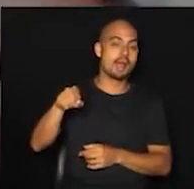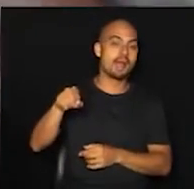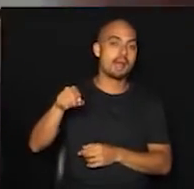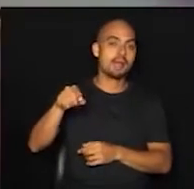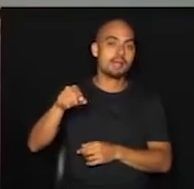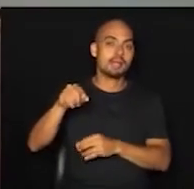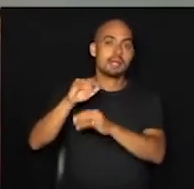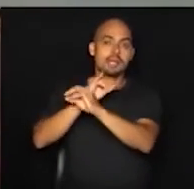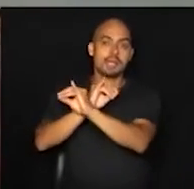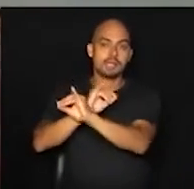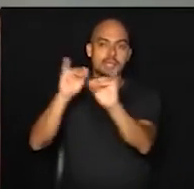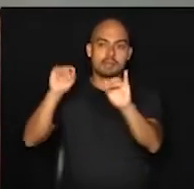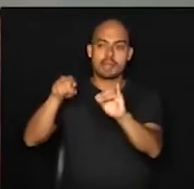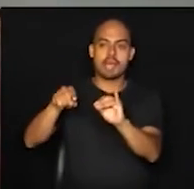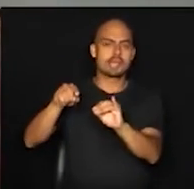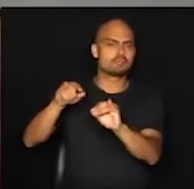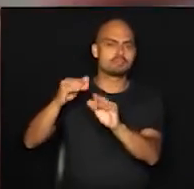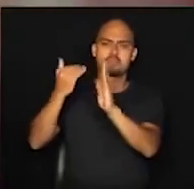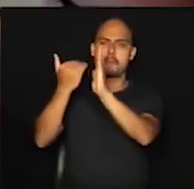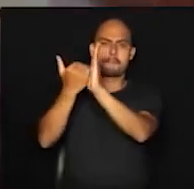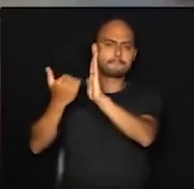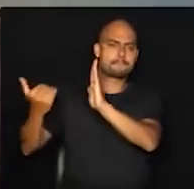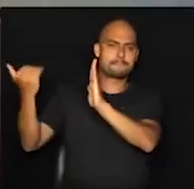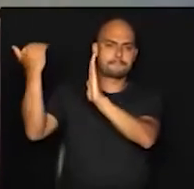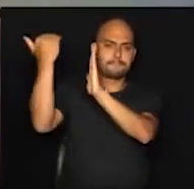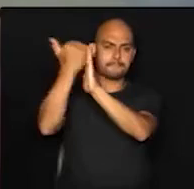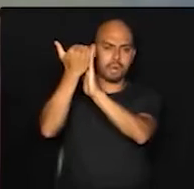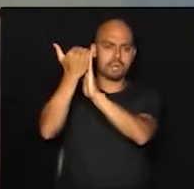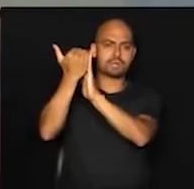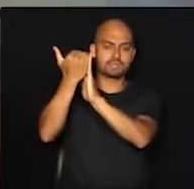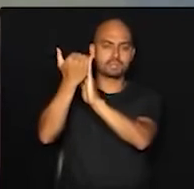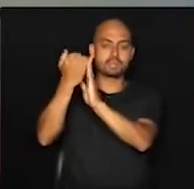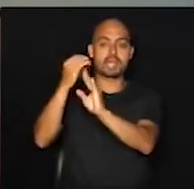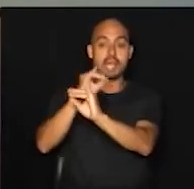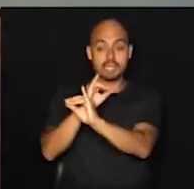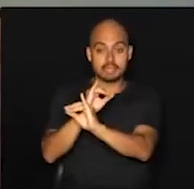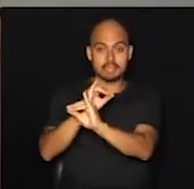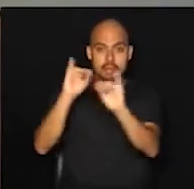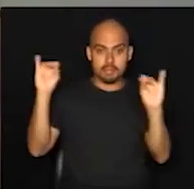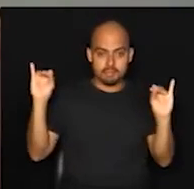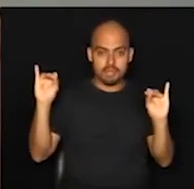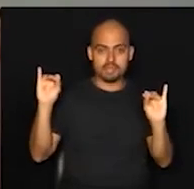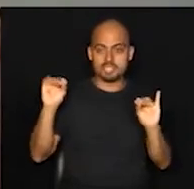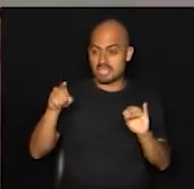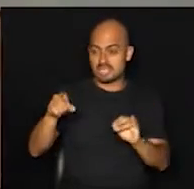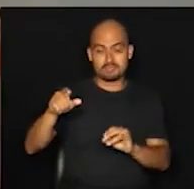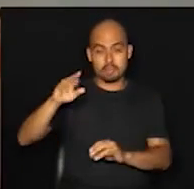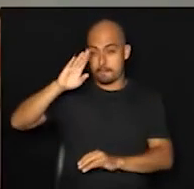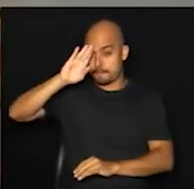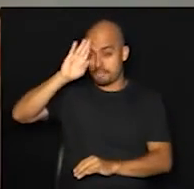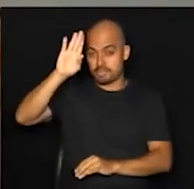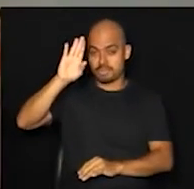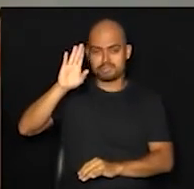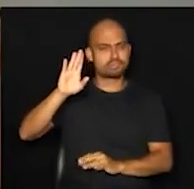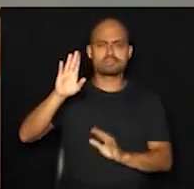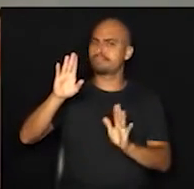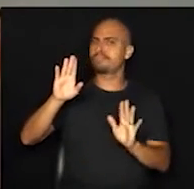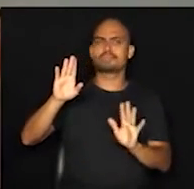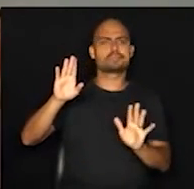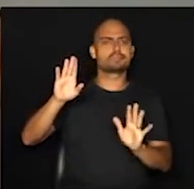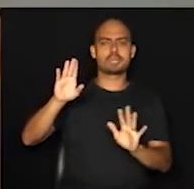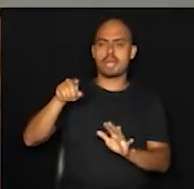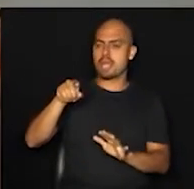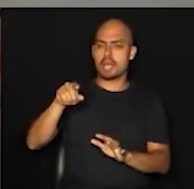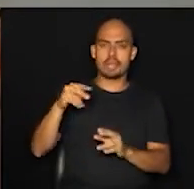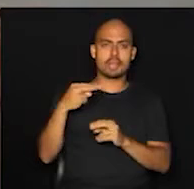a figura-mor do movimento abolicionista? Dona Isabel era a peça-chave? Não, claro que não. Ela nem podia. Ela não podia